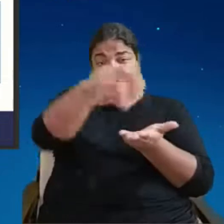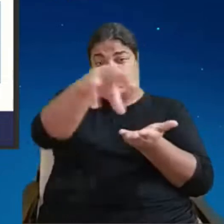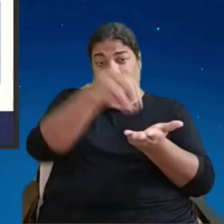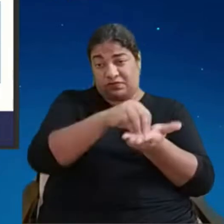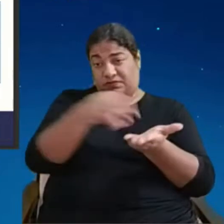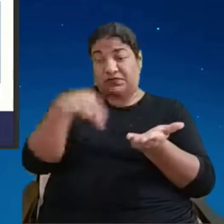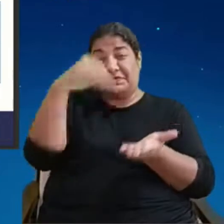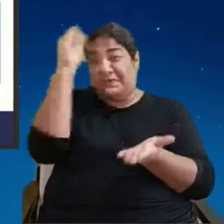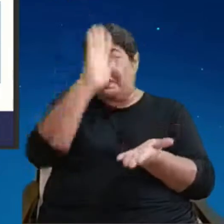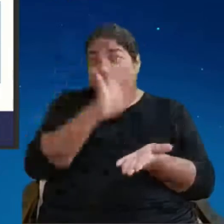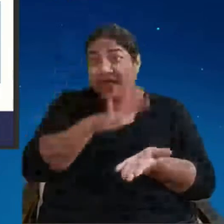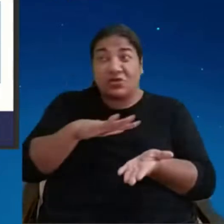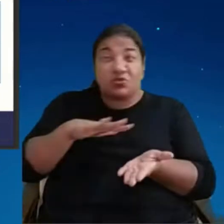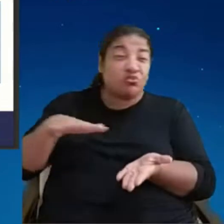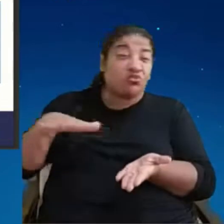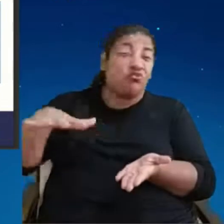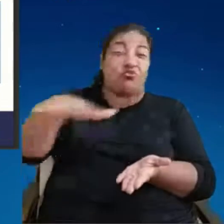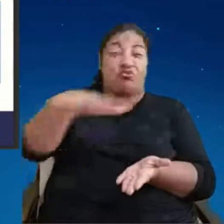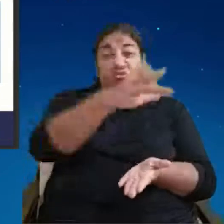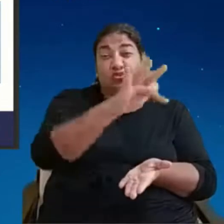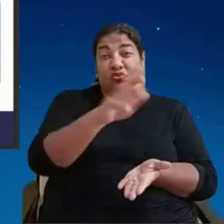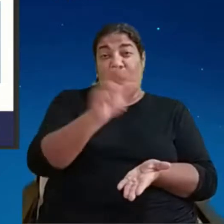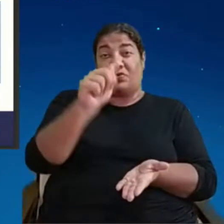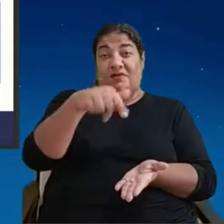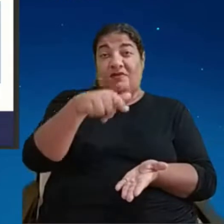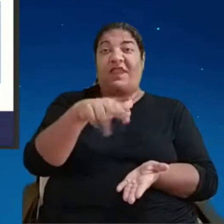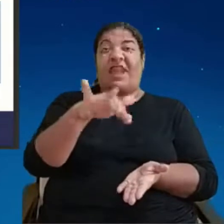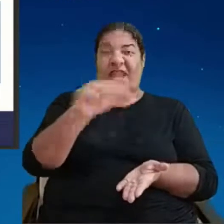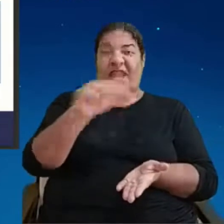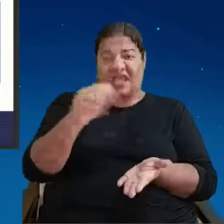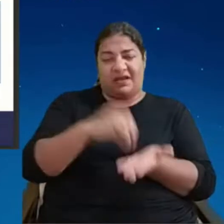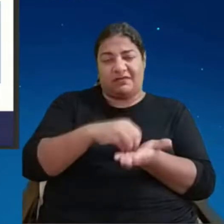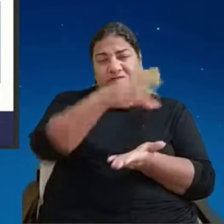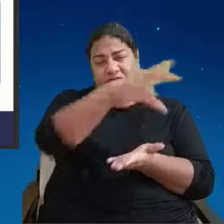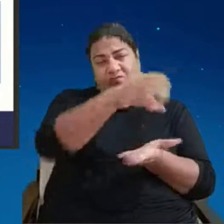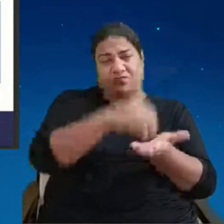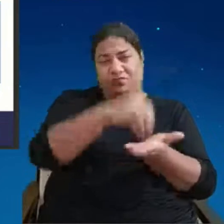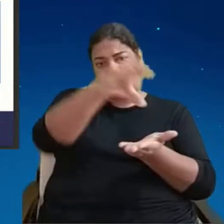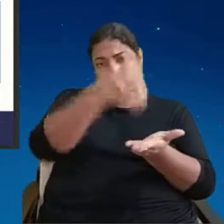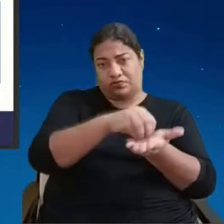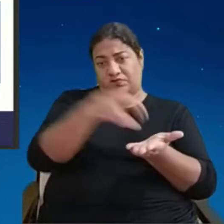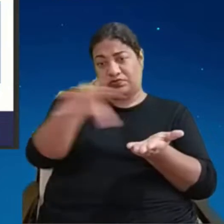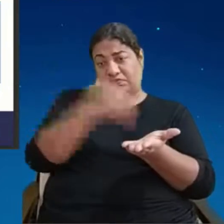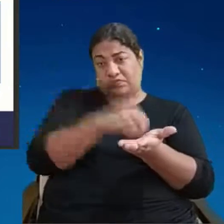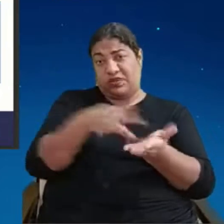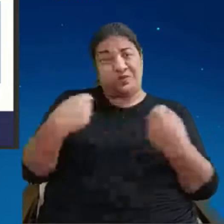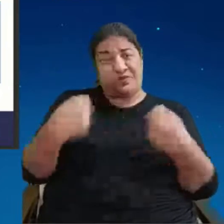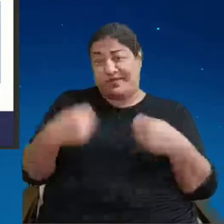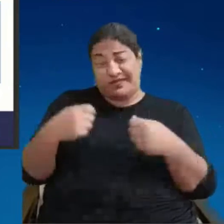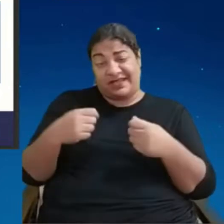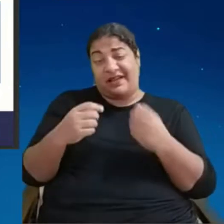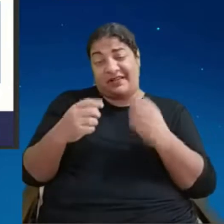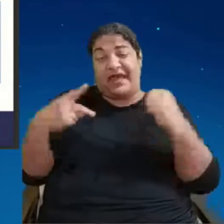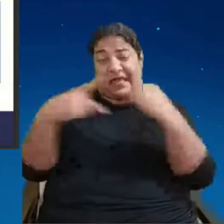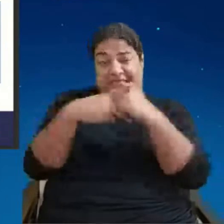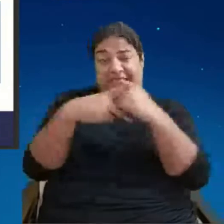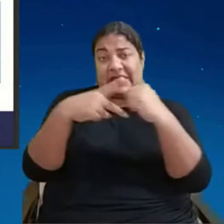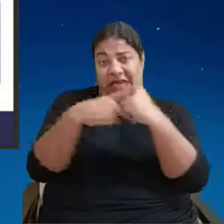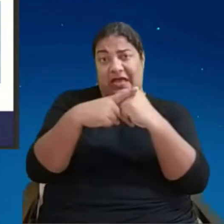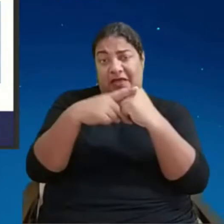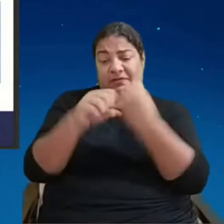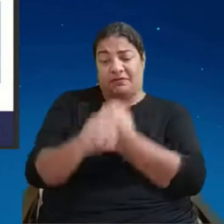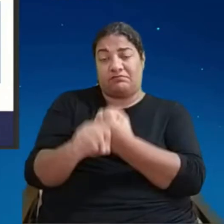o Skype para entrevistar os gerentes no local para apoiar o franqueado, né? E usava muito, né,